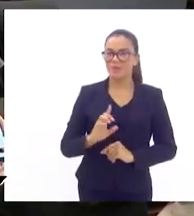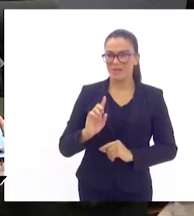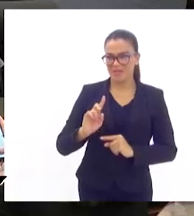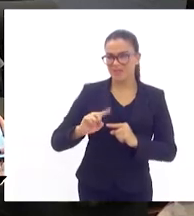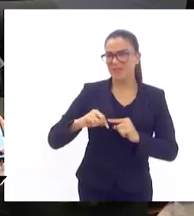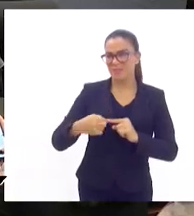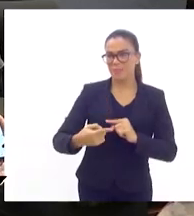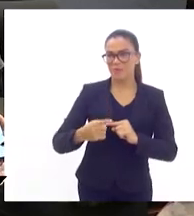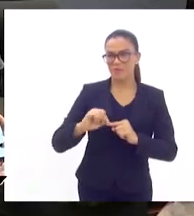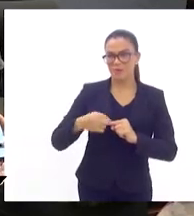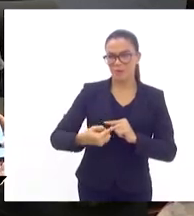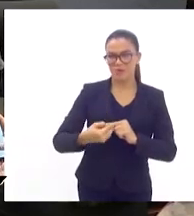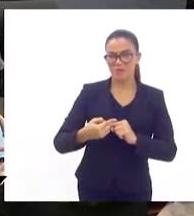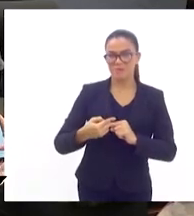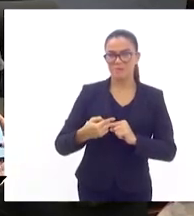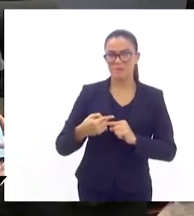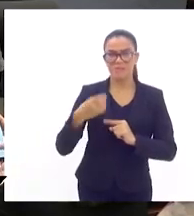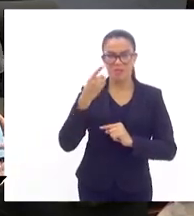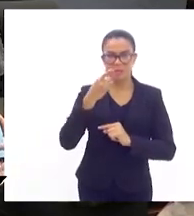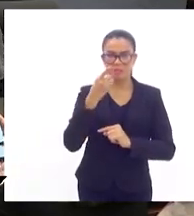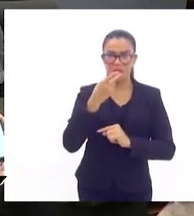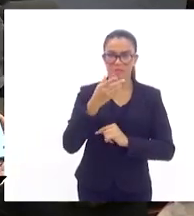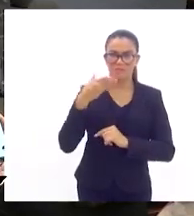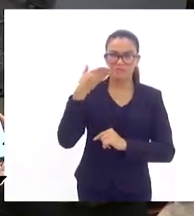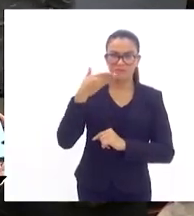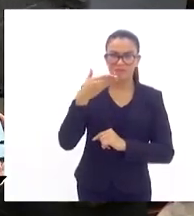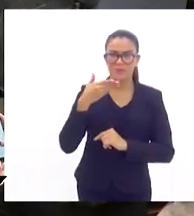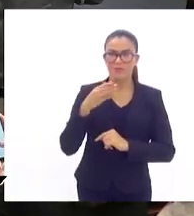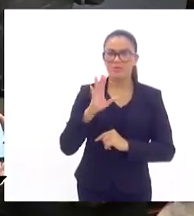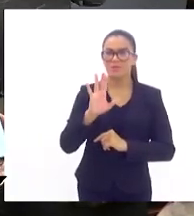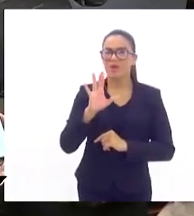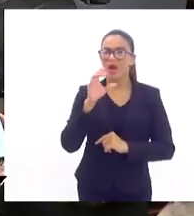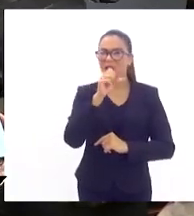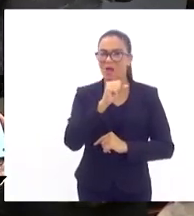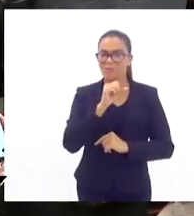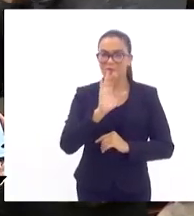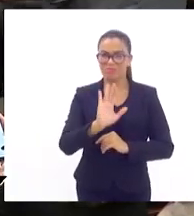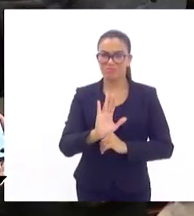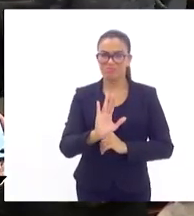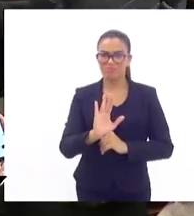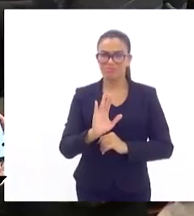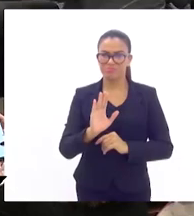abrir para o deputado, tá, Renato? Não, eu queria só uma parte antes. É porque, assim,